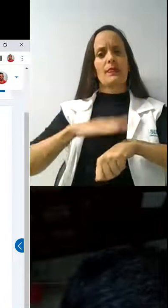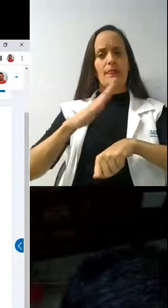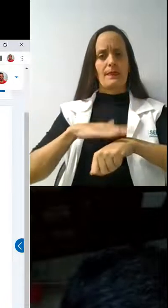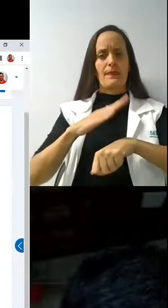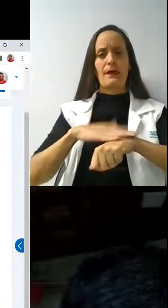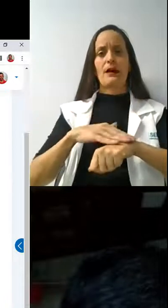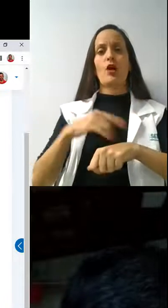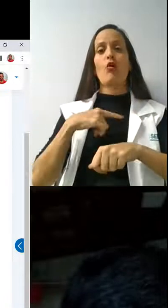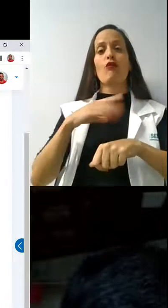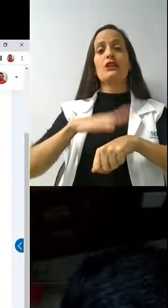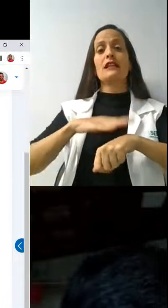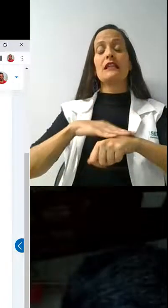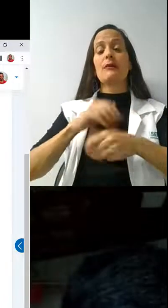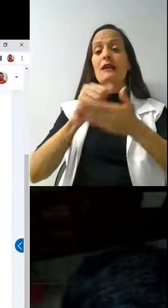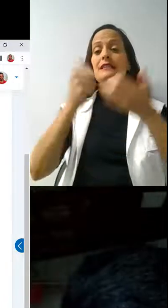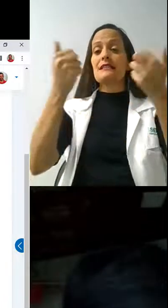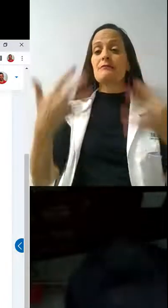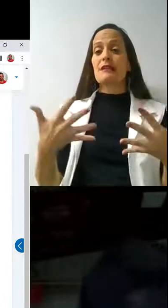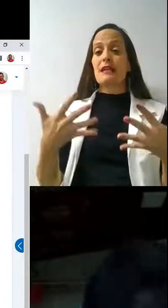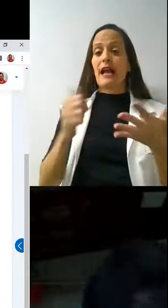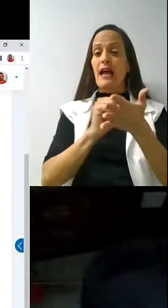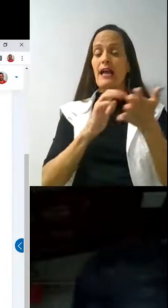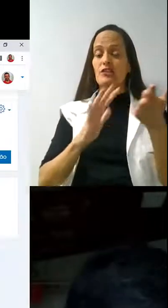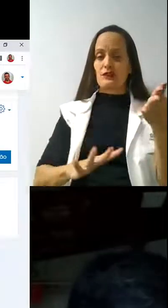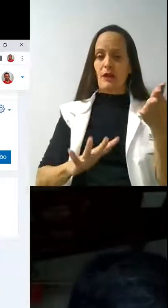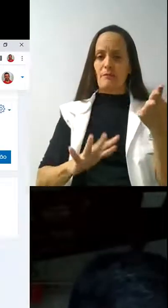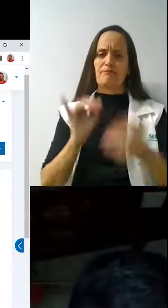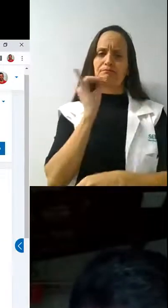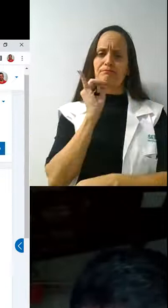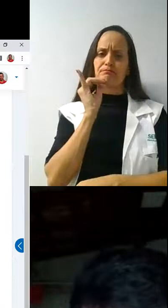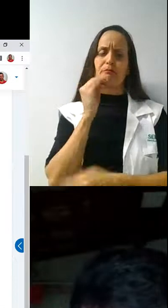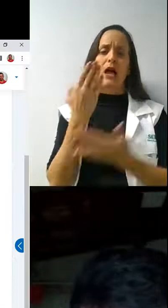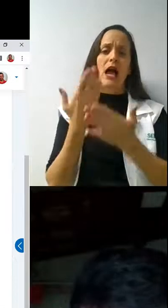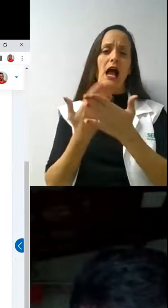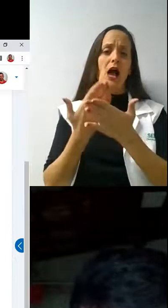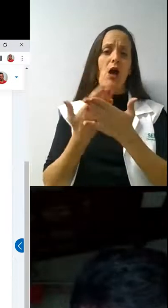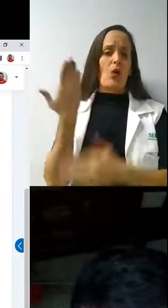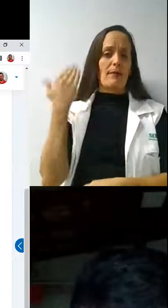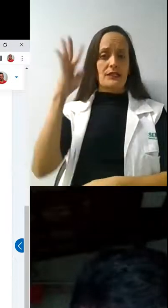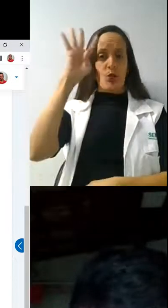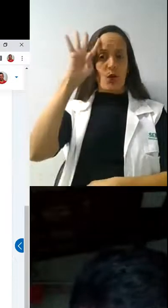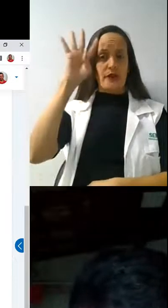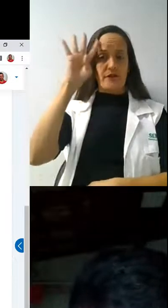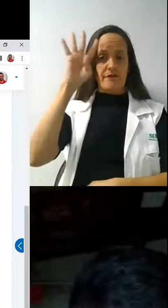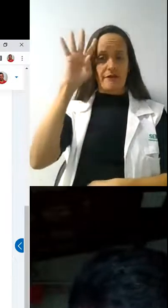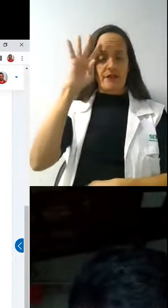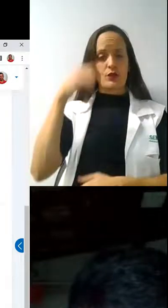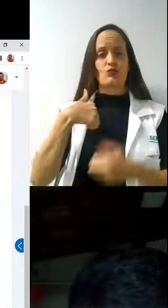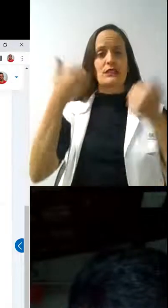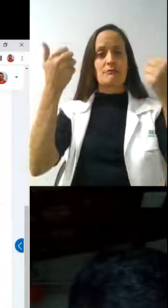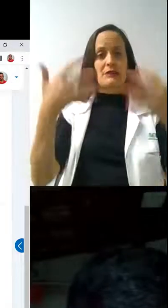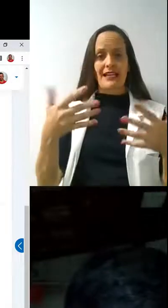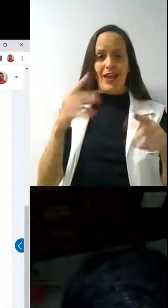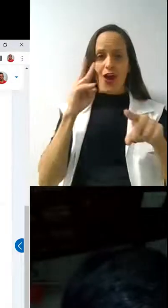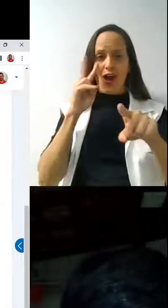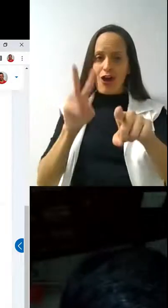atividade com vocês. Inclusive, né, na web passada, deixei aqui na biblioteca para vocês, né? Tá aqui, ó, web aula